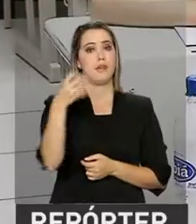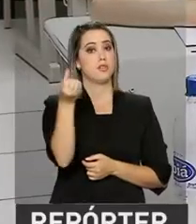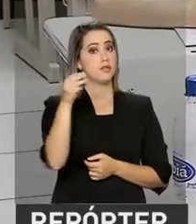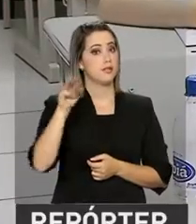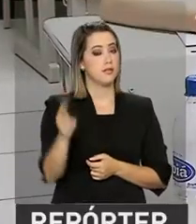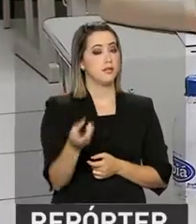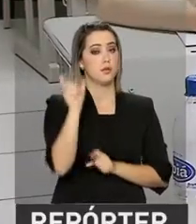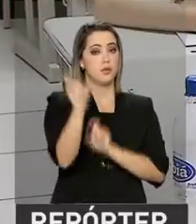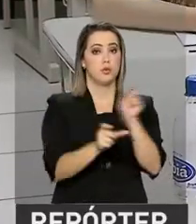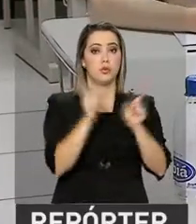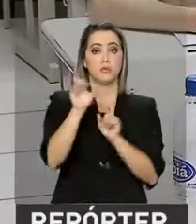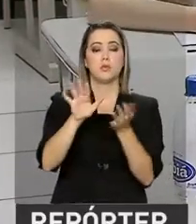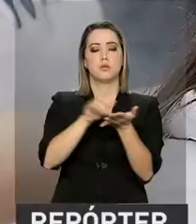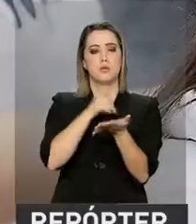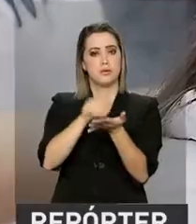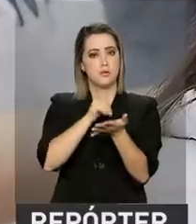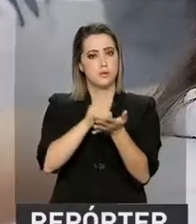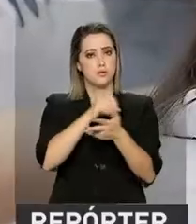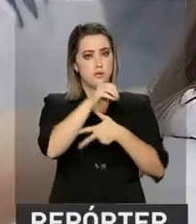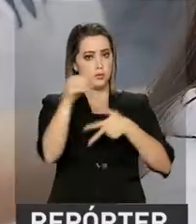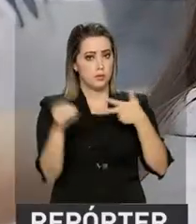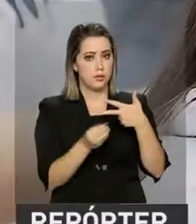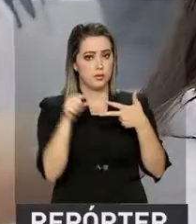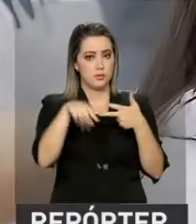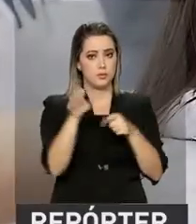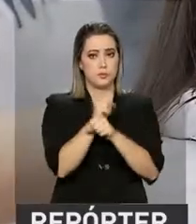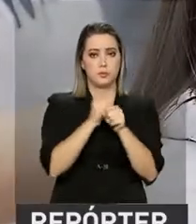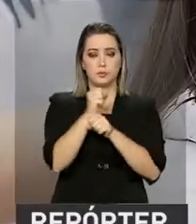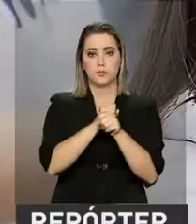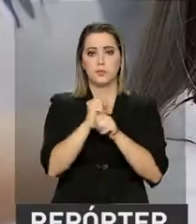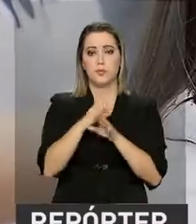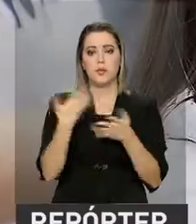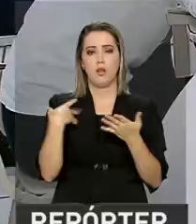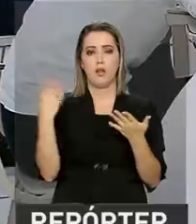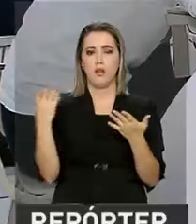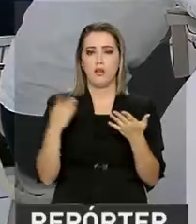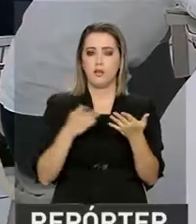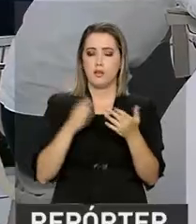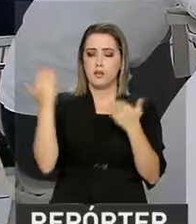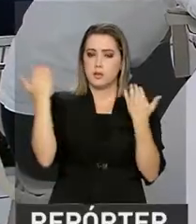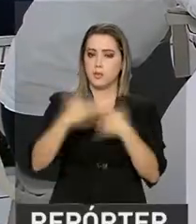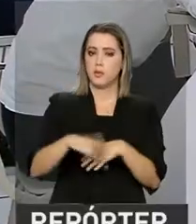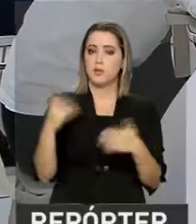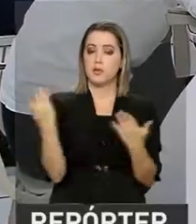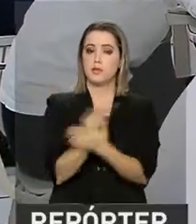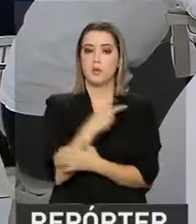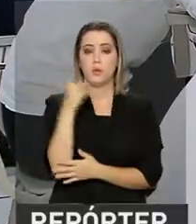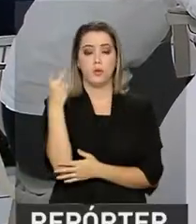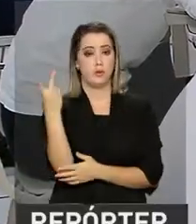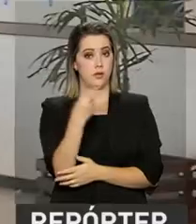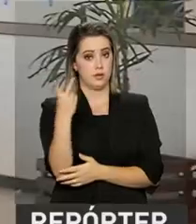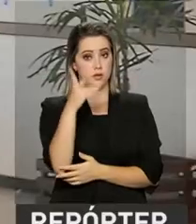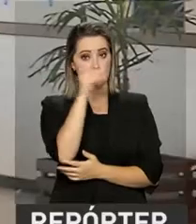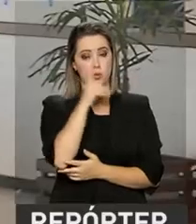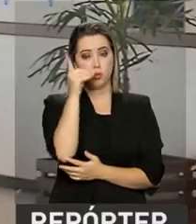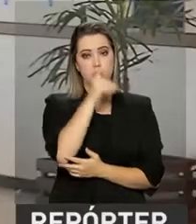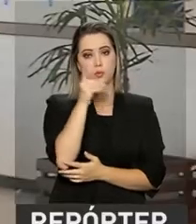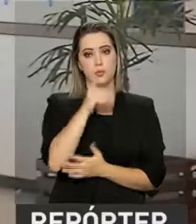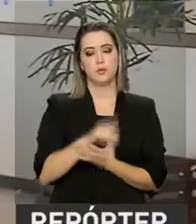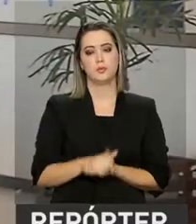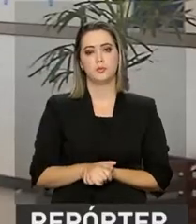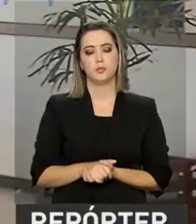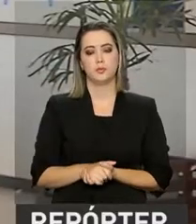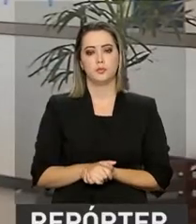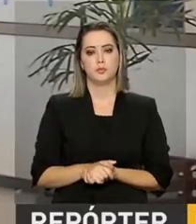no enem em 2017 a partir deste ano as provas vão acontecer em dois domingos consecutivos possibilita que o aluno